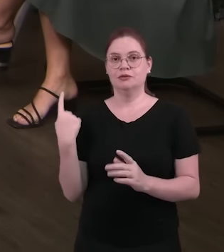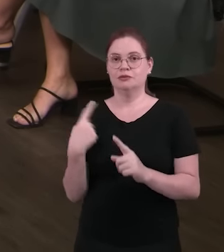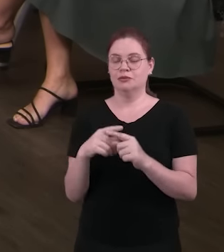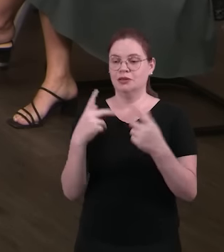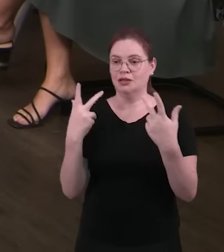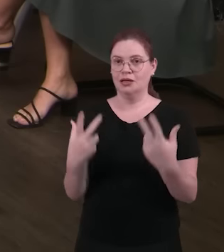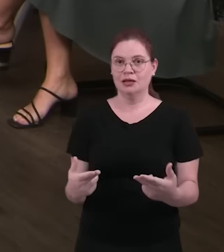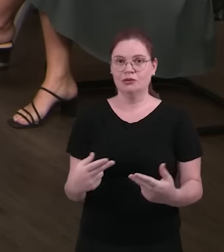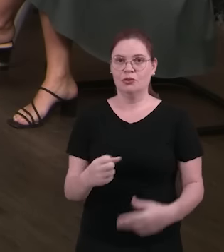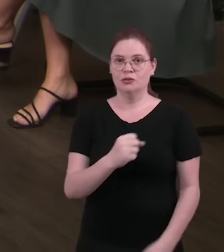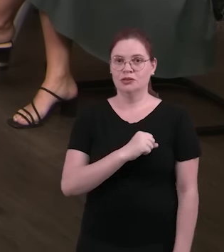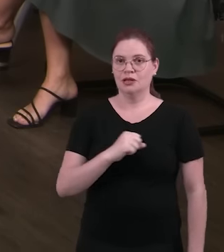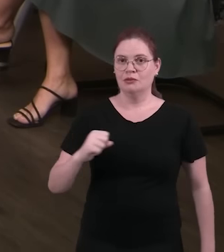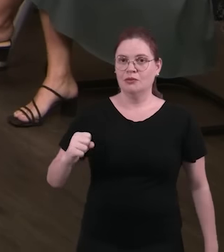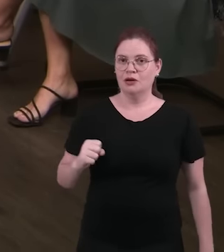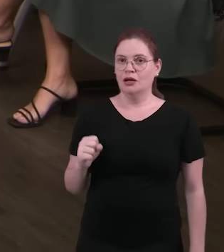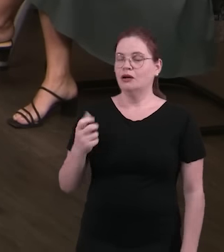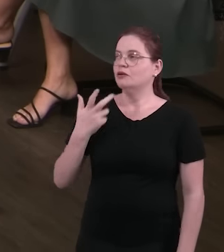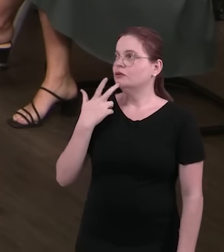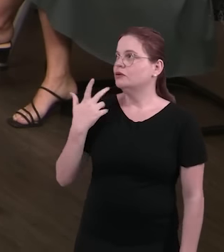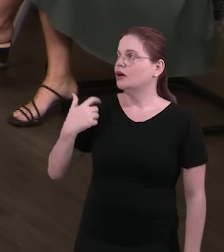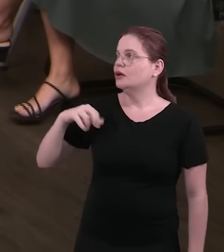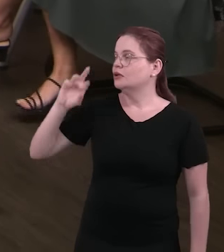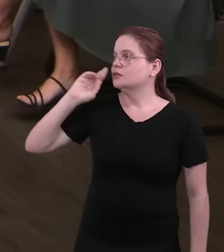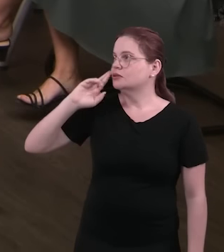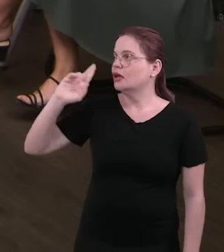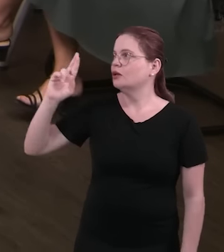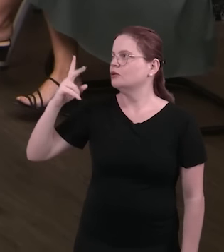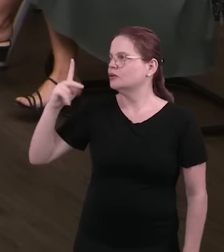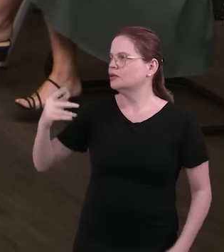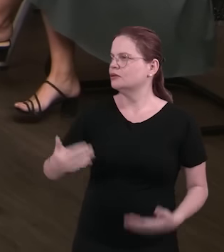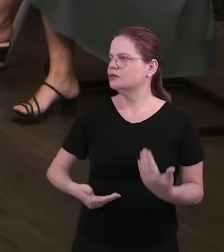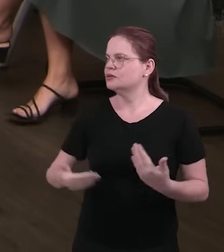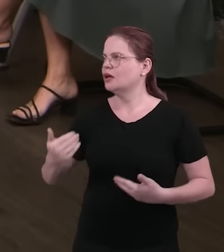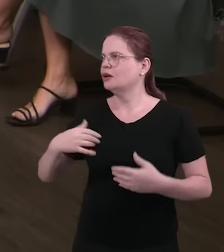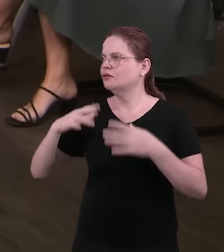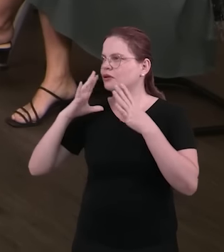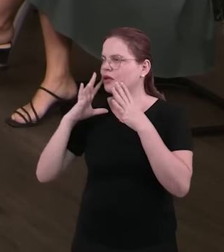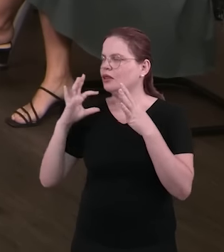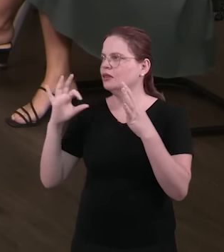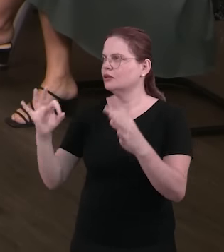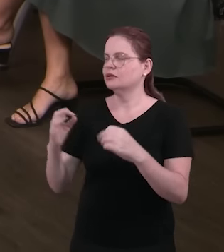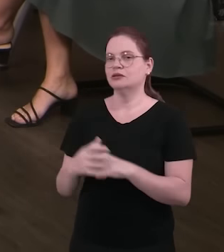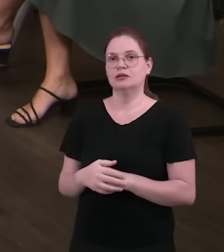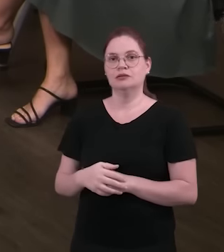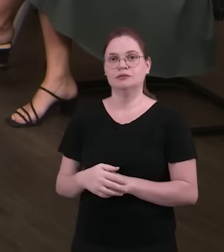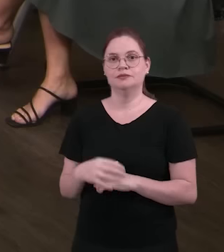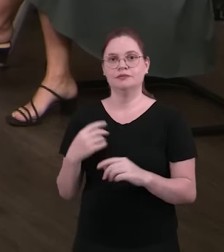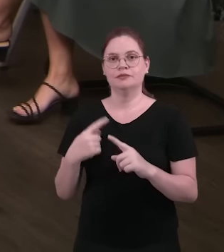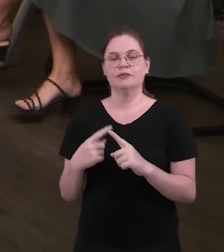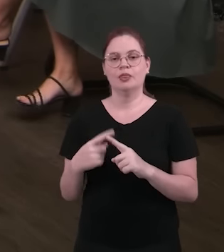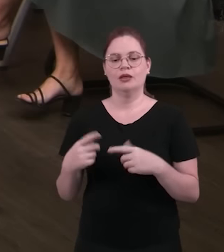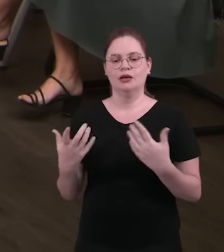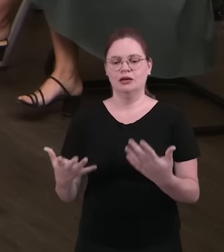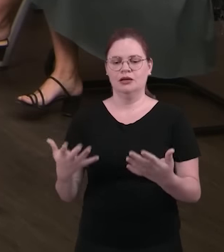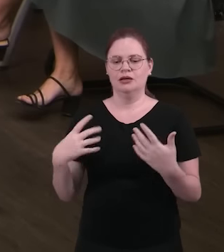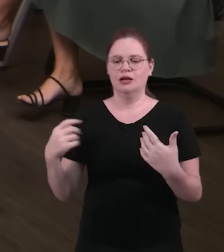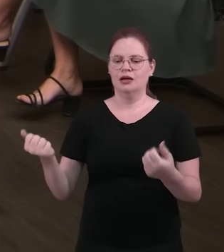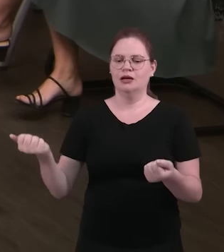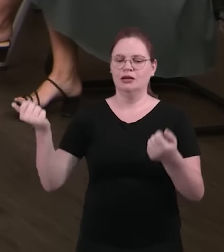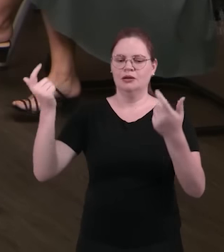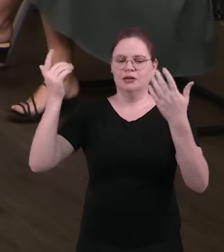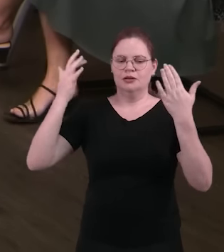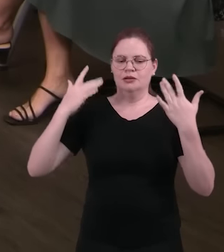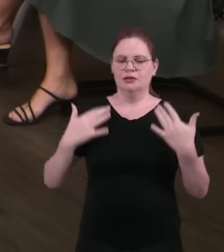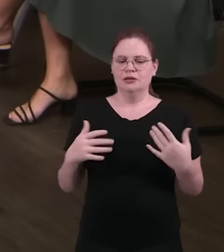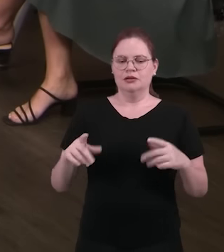Fala, Senhor, que o teu servo ouve. Ouve, não só escutando, ouve para obedecer, para colocar